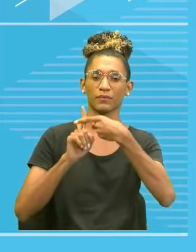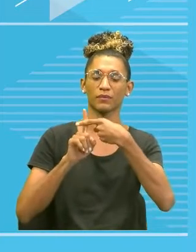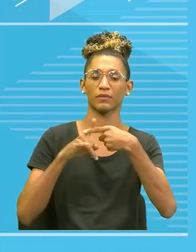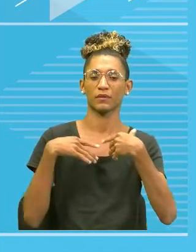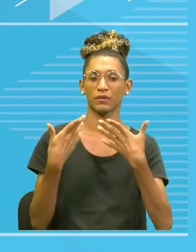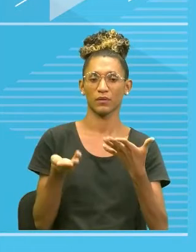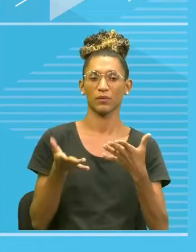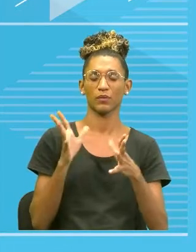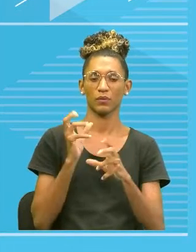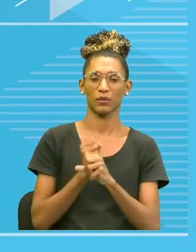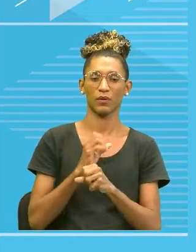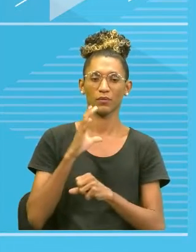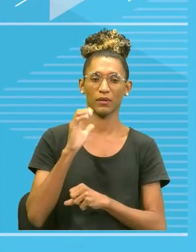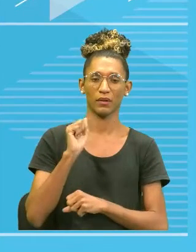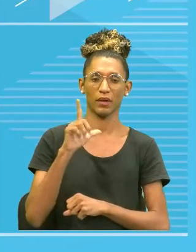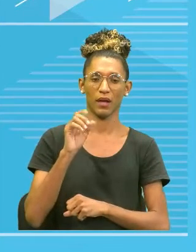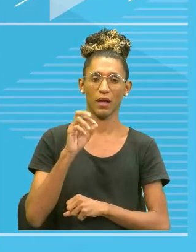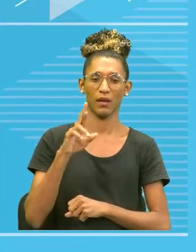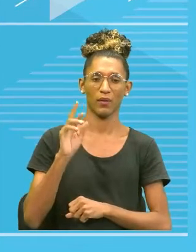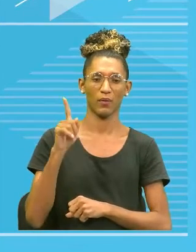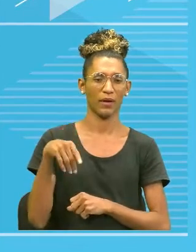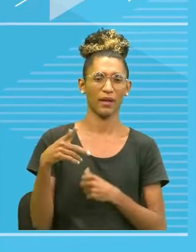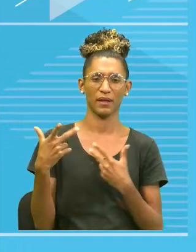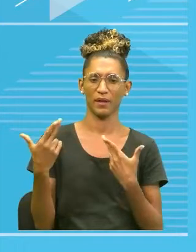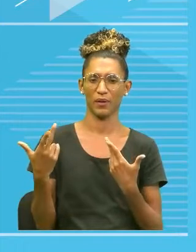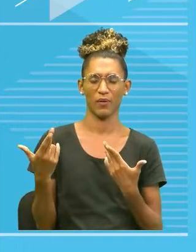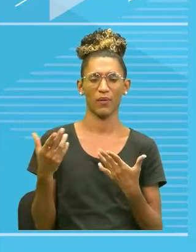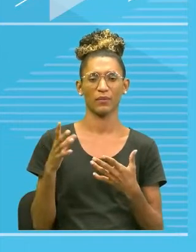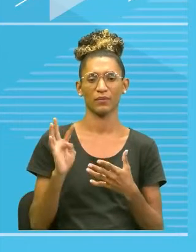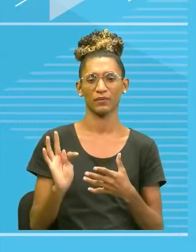quantidade de calor realizada é igual ao trabalho.